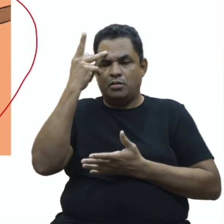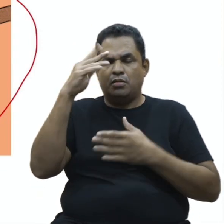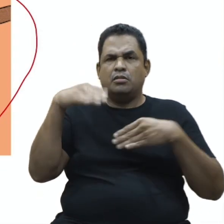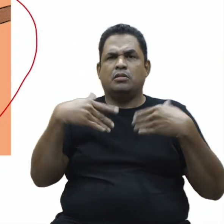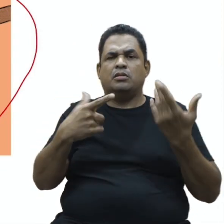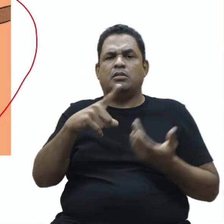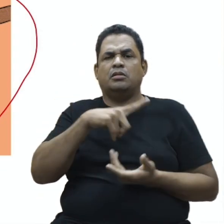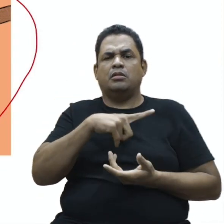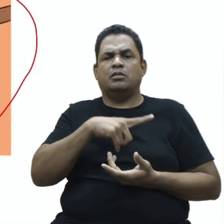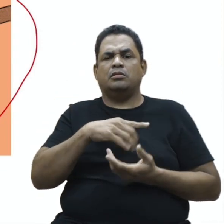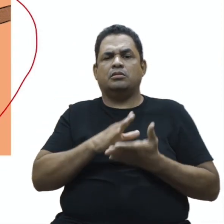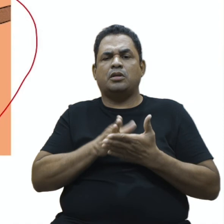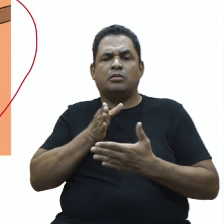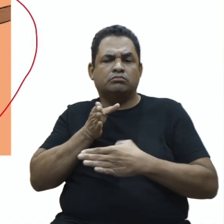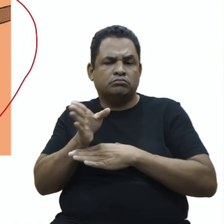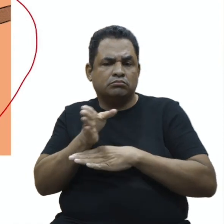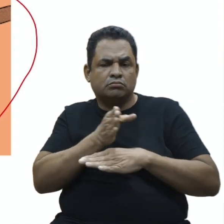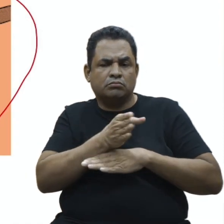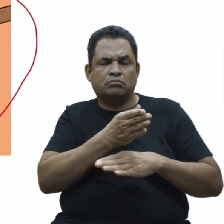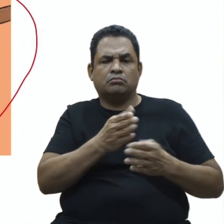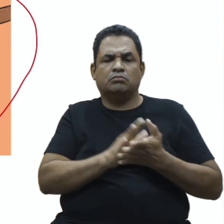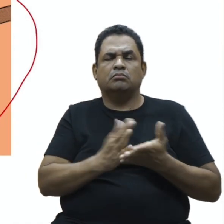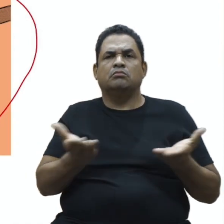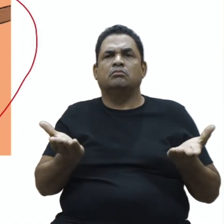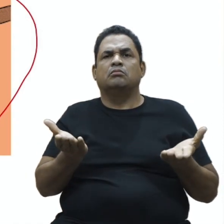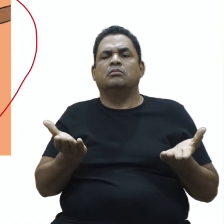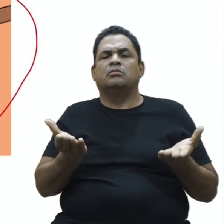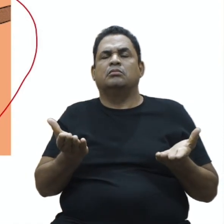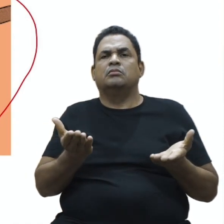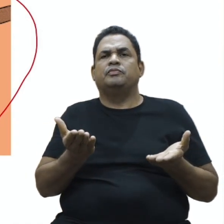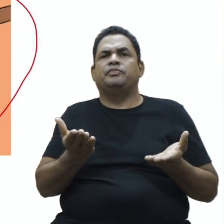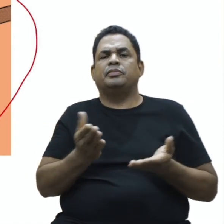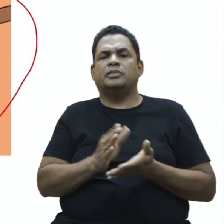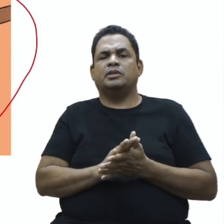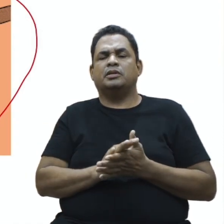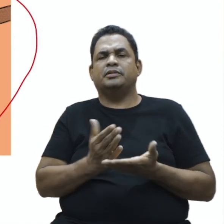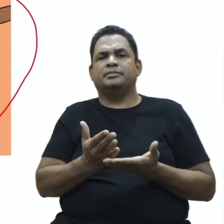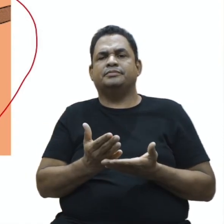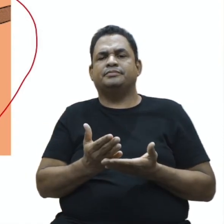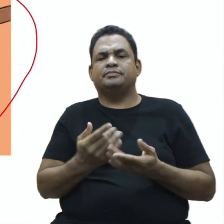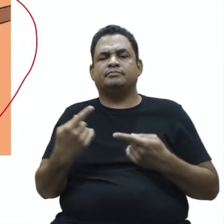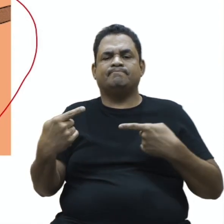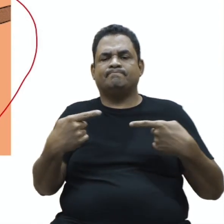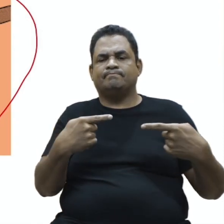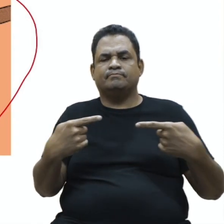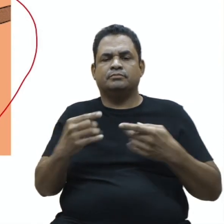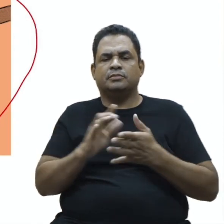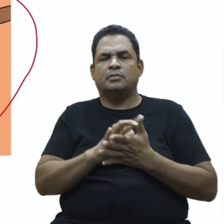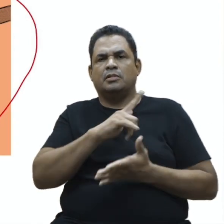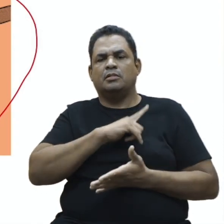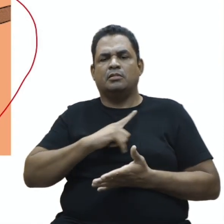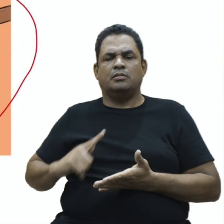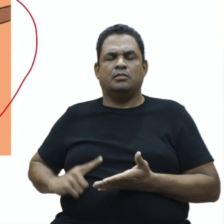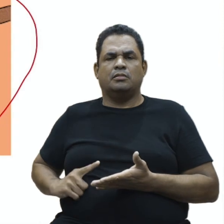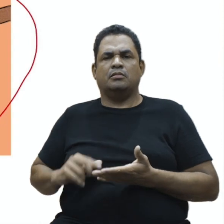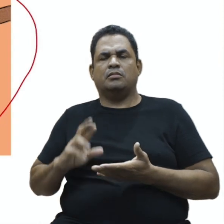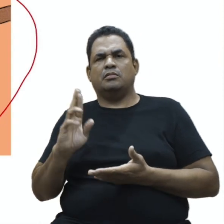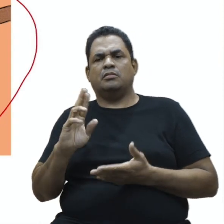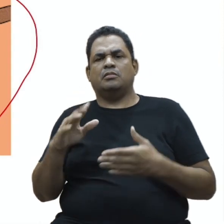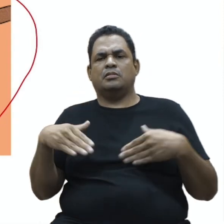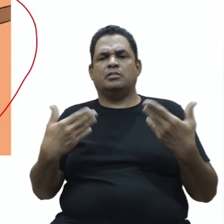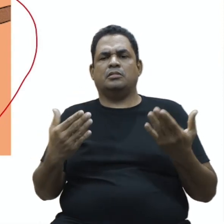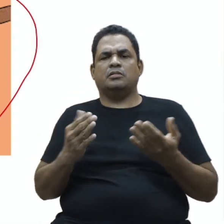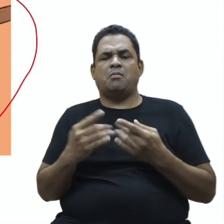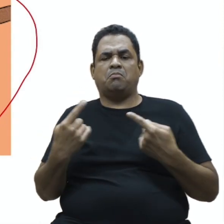ter um direcionamento de determinadas questões relacionadas ao governo, a quem está na situação, na